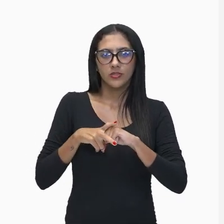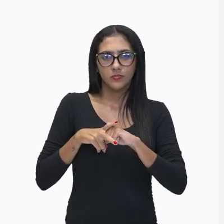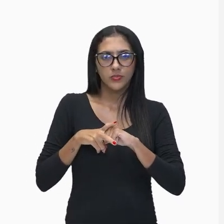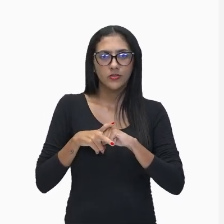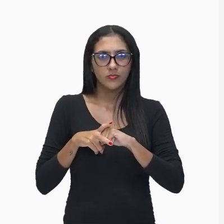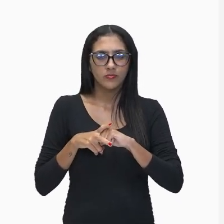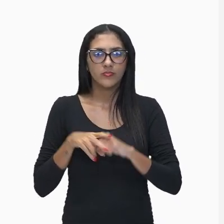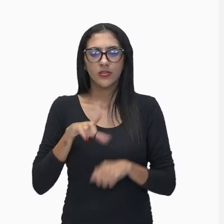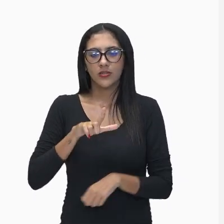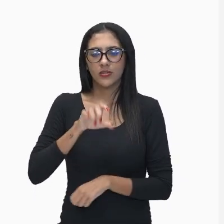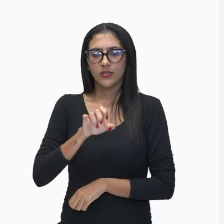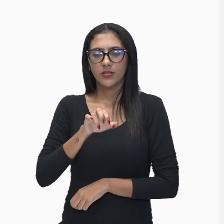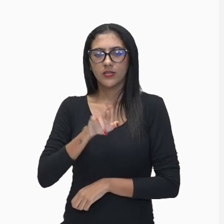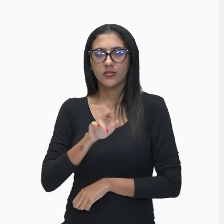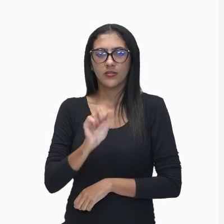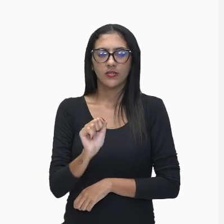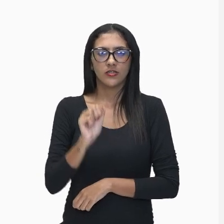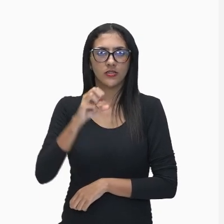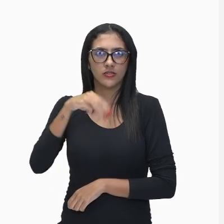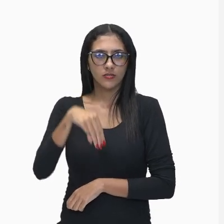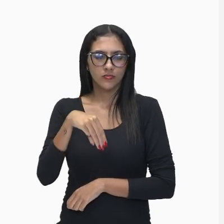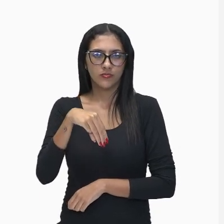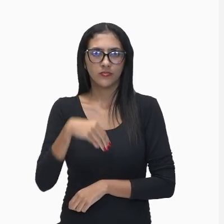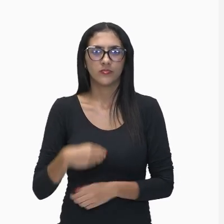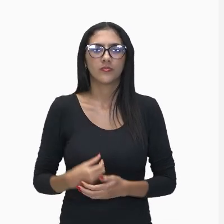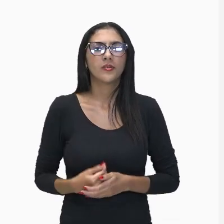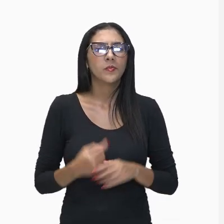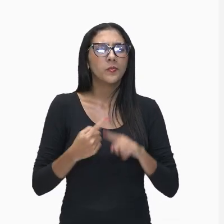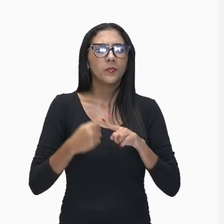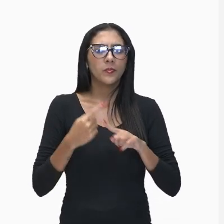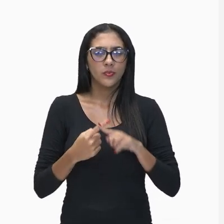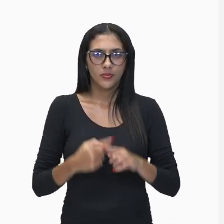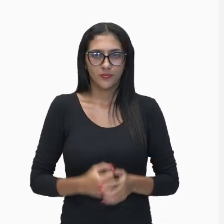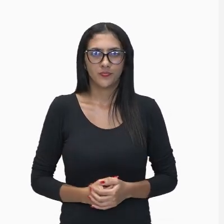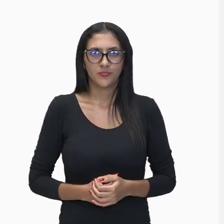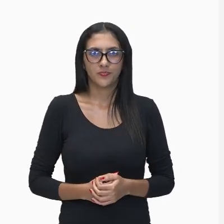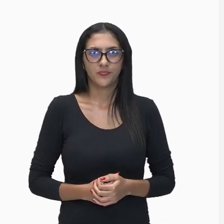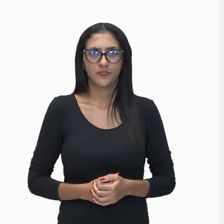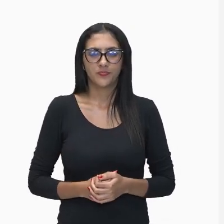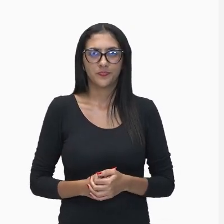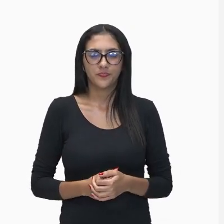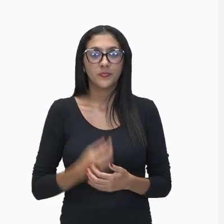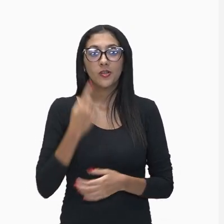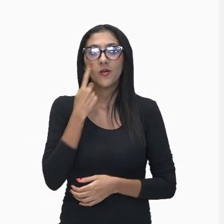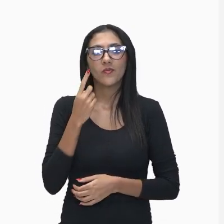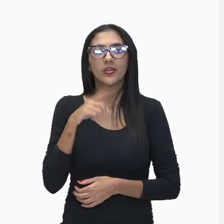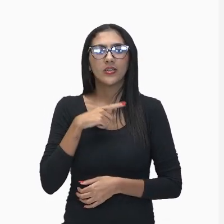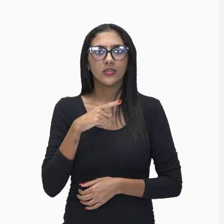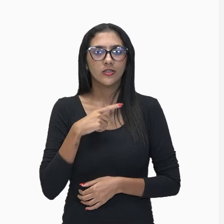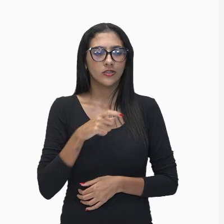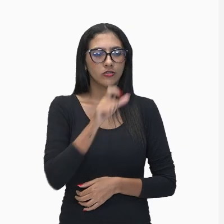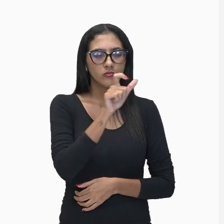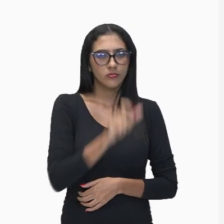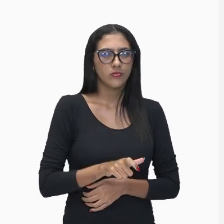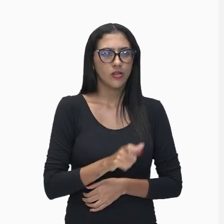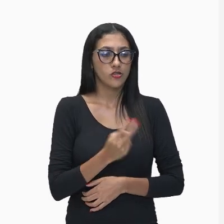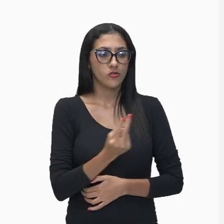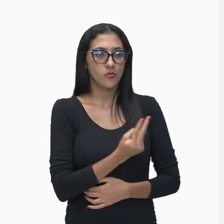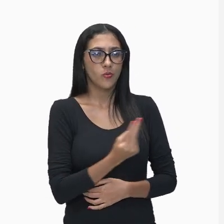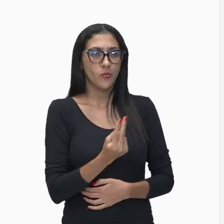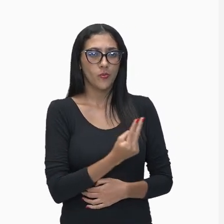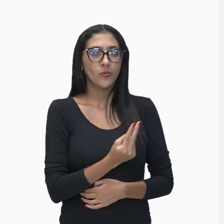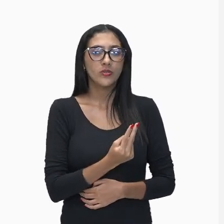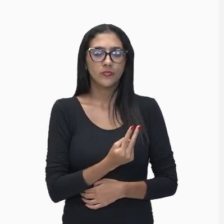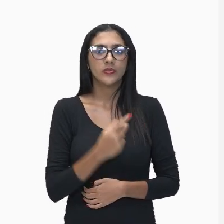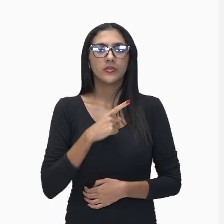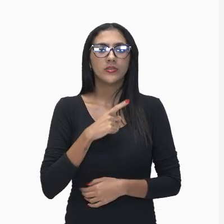a forma leram. Por quê? Observem que o nosso sujeito aqui, Marta e João, agora corresponde a